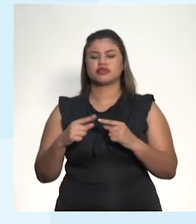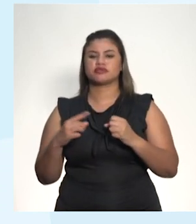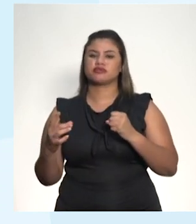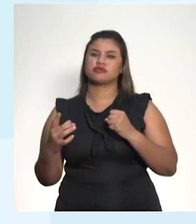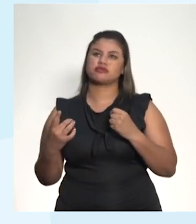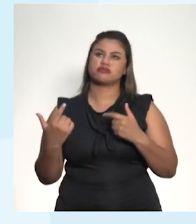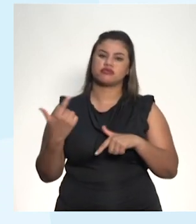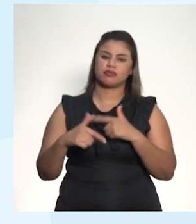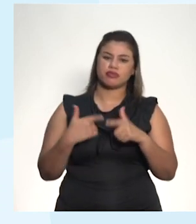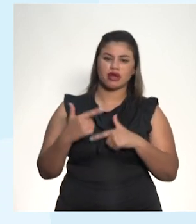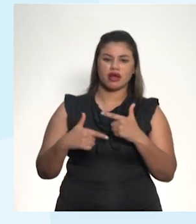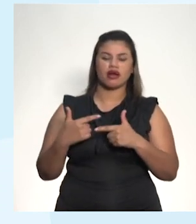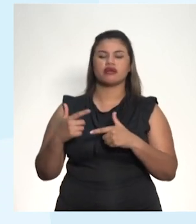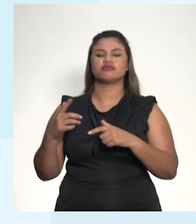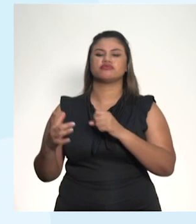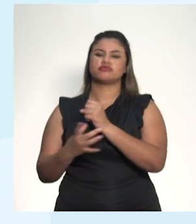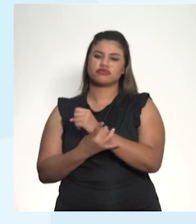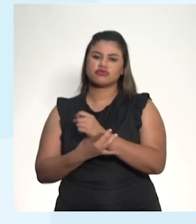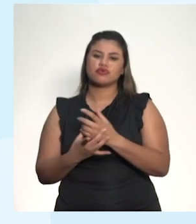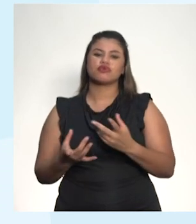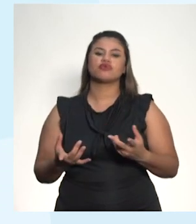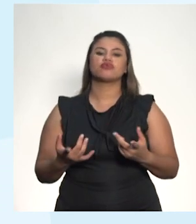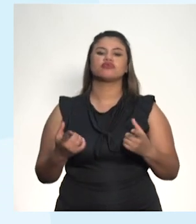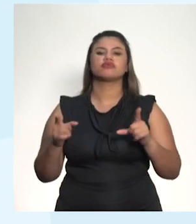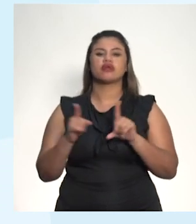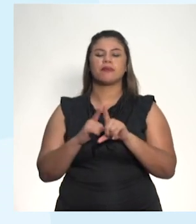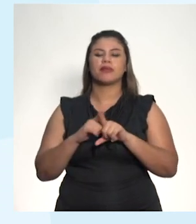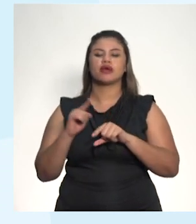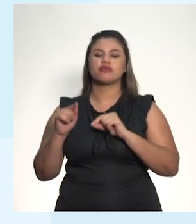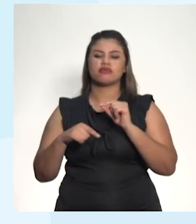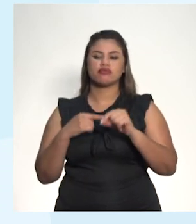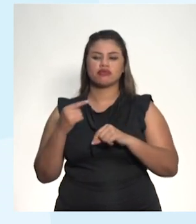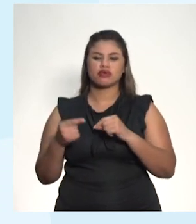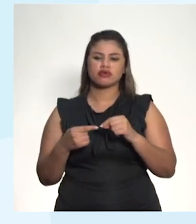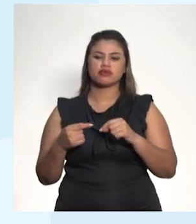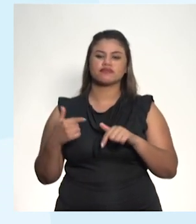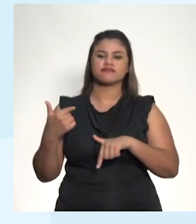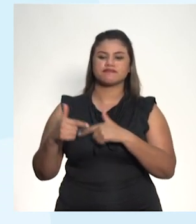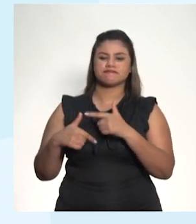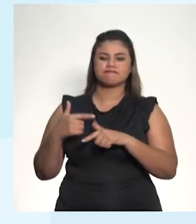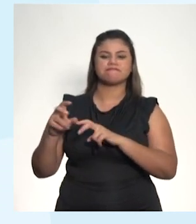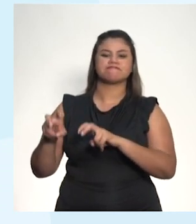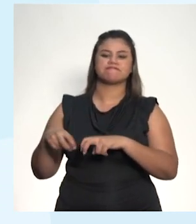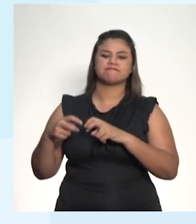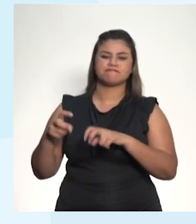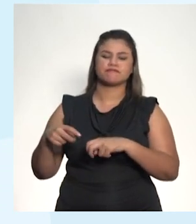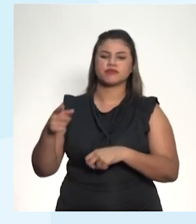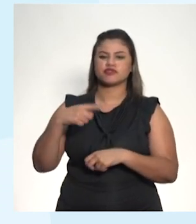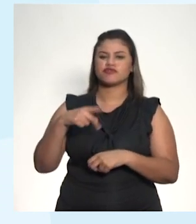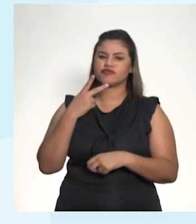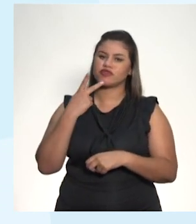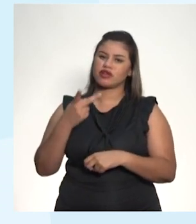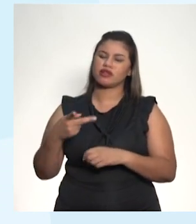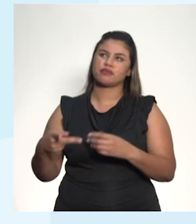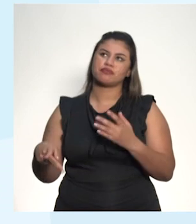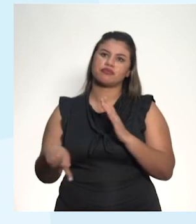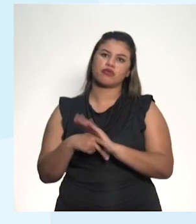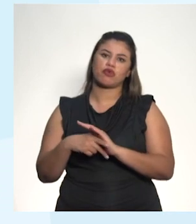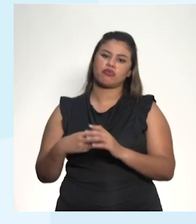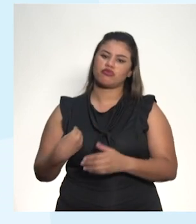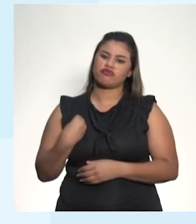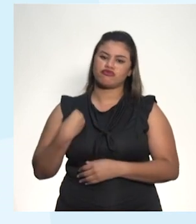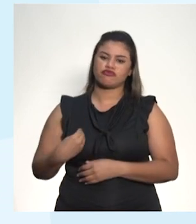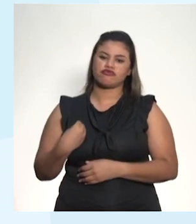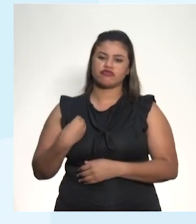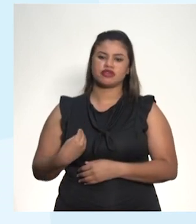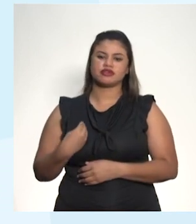relação ao trabalho que ele está exercendo, quanto a segurança, né, do trabalhador rural, quando a gente fala da situação onde ele está